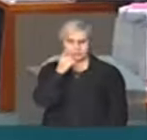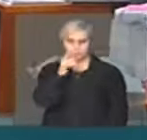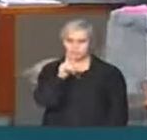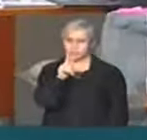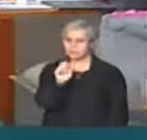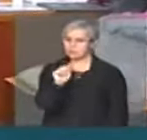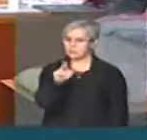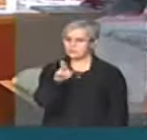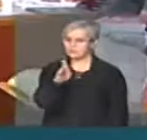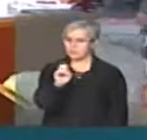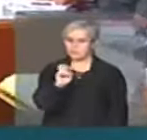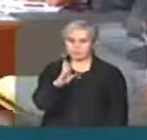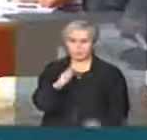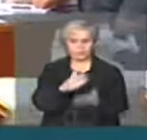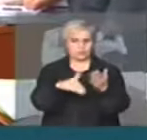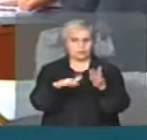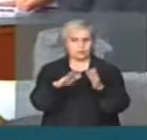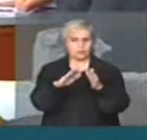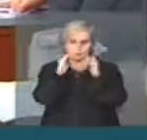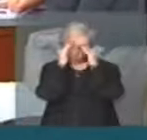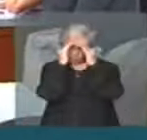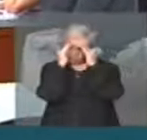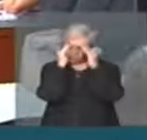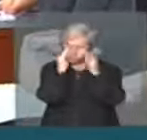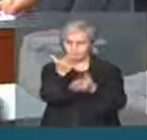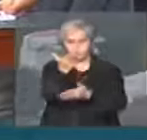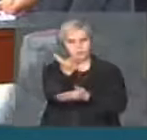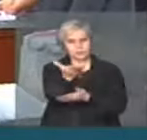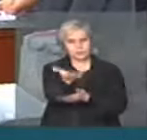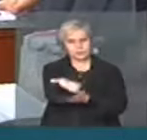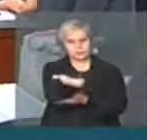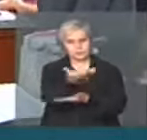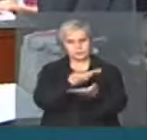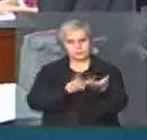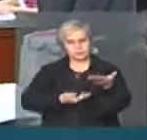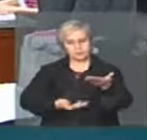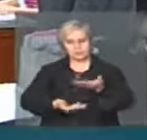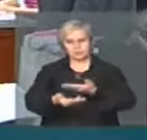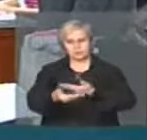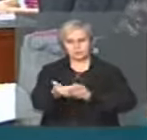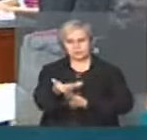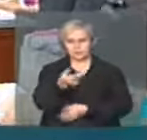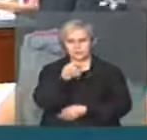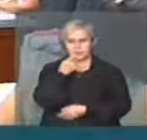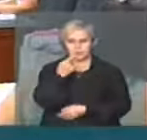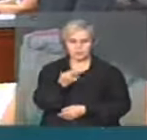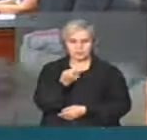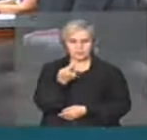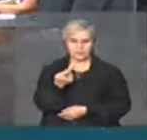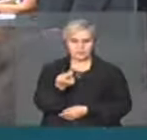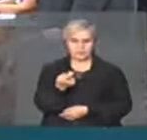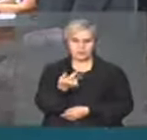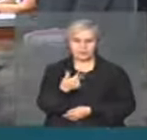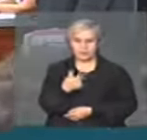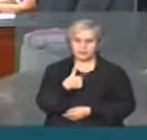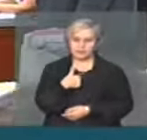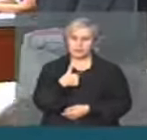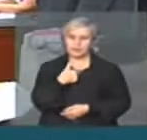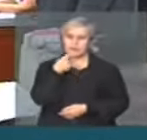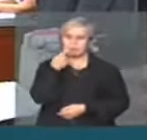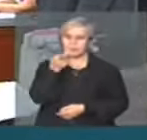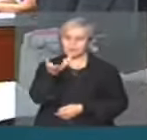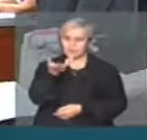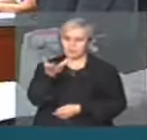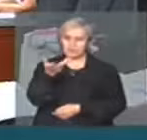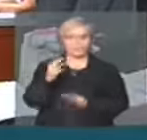Glauber, com todo respeito e admiração que eu tenho, assim que eu tenho Vossa Excelência, dizer que, e aí eu quero aqui